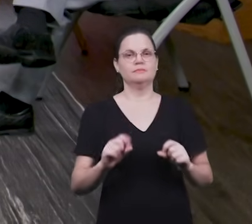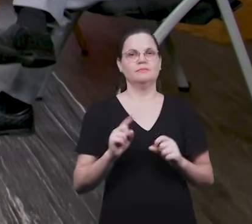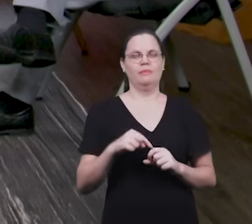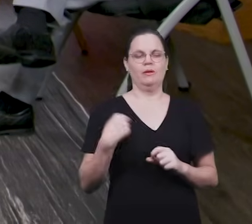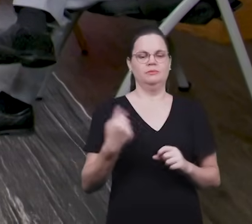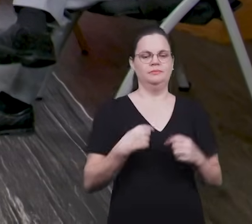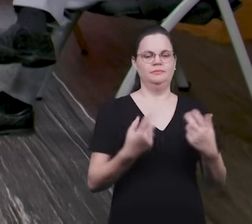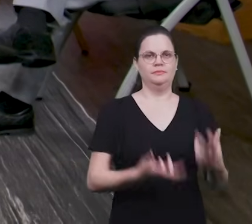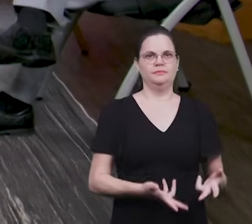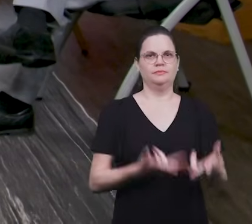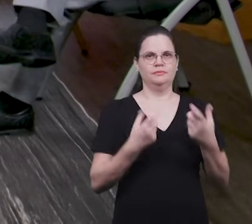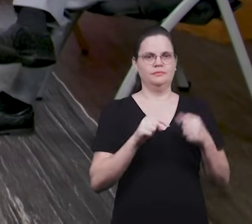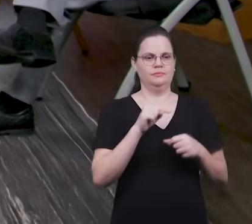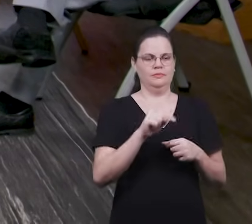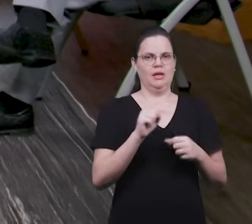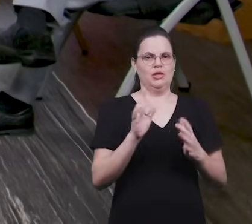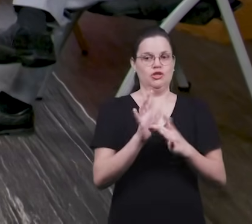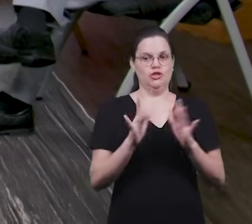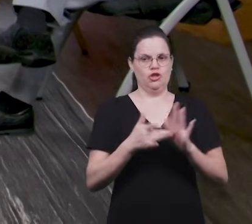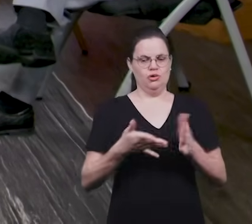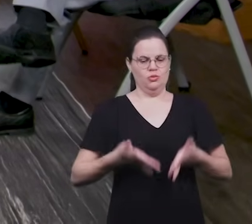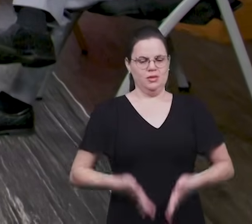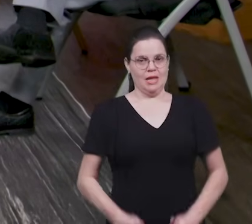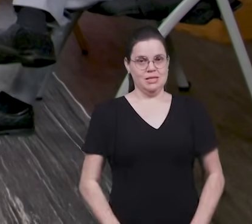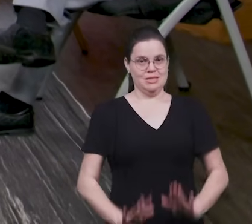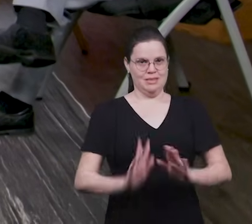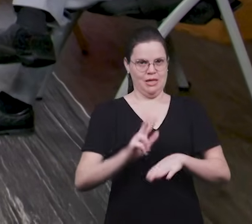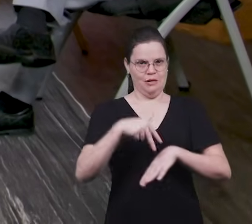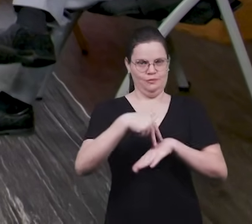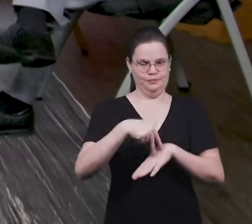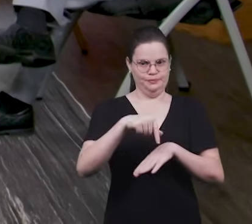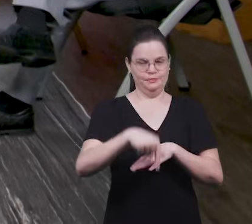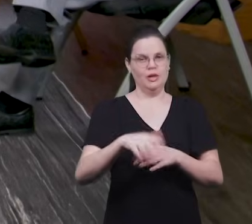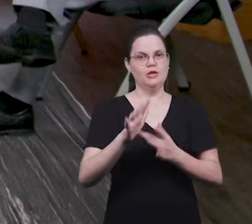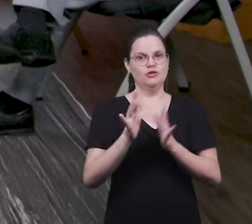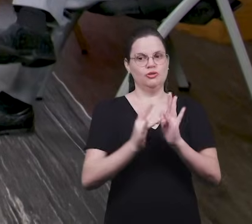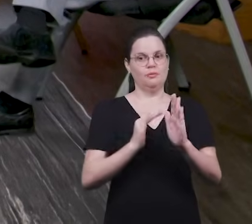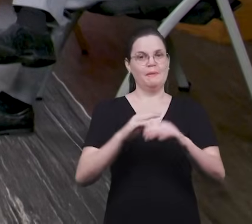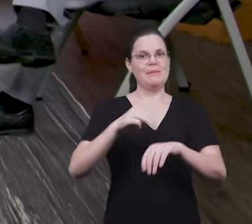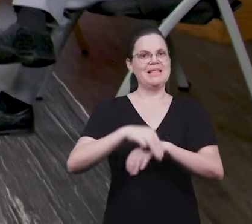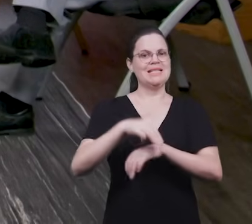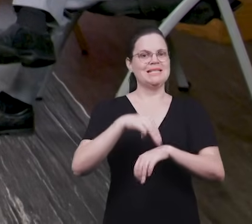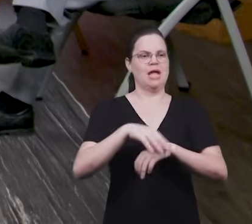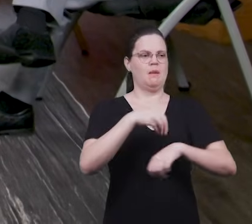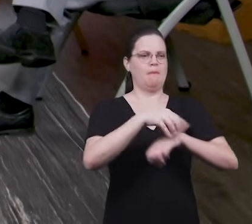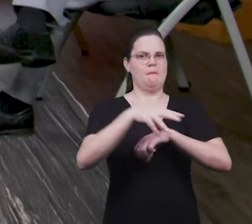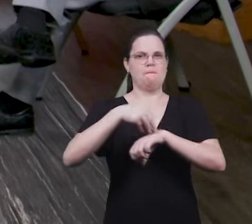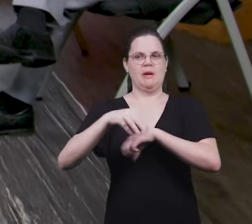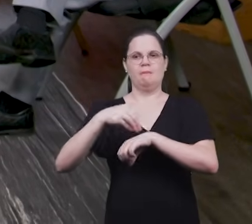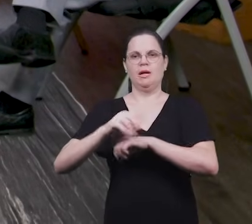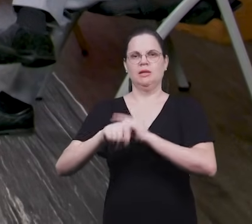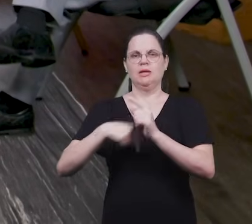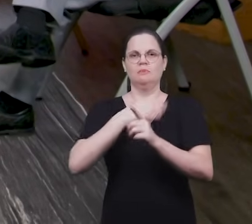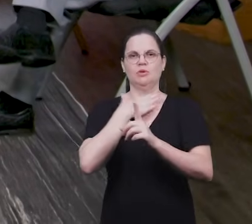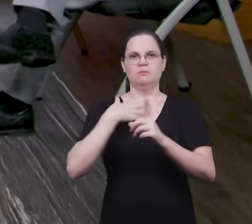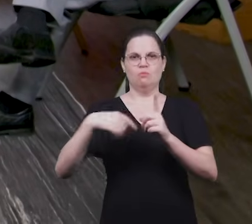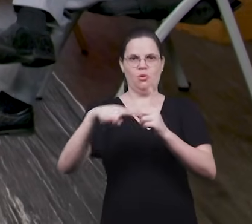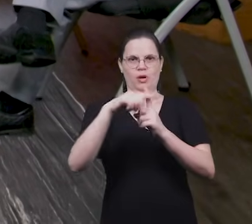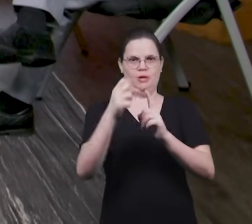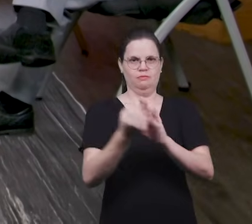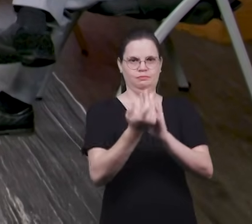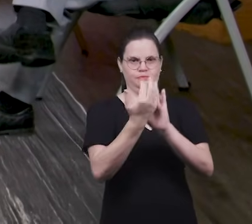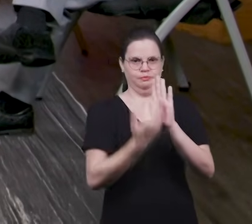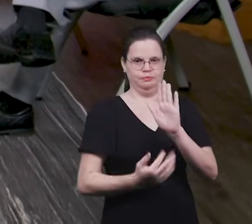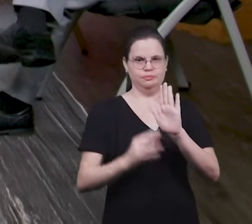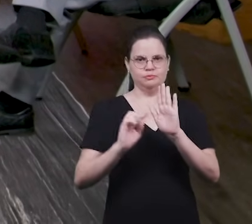ali o nascimento do Senhor Jesus, o ministério do Senhor Jesus, a sua morte na cruz do Calvário, o